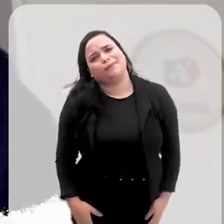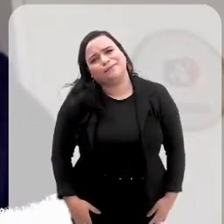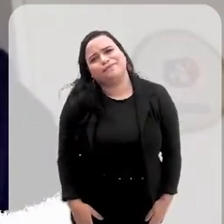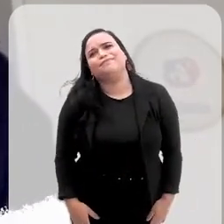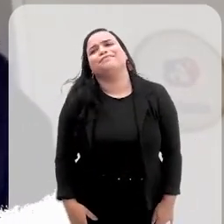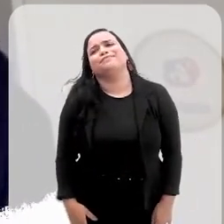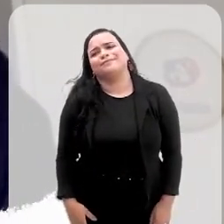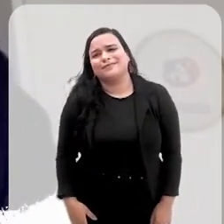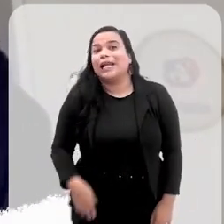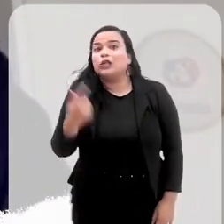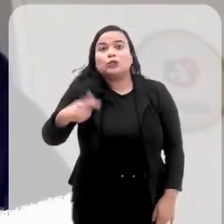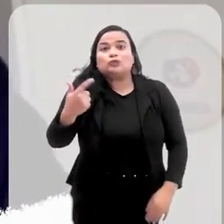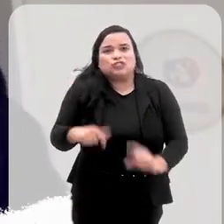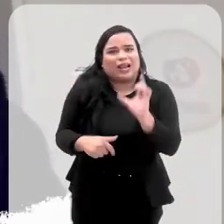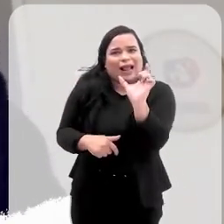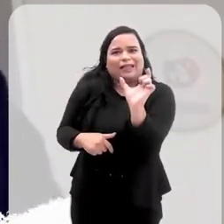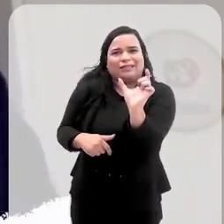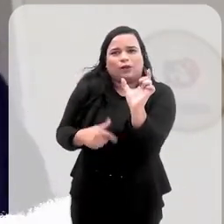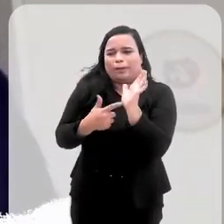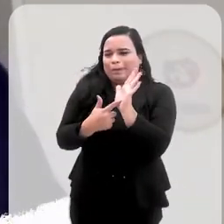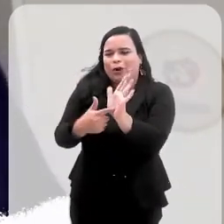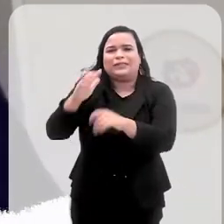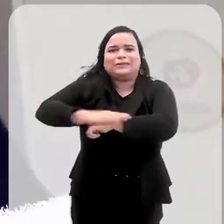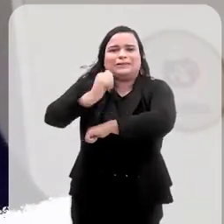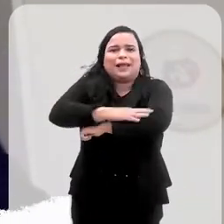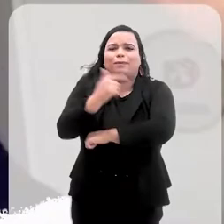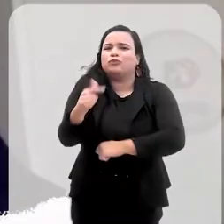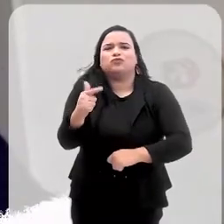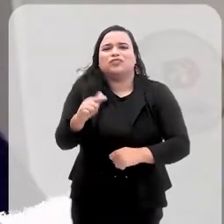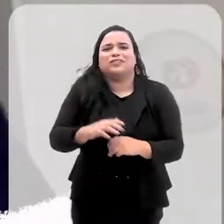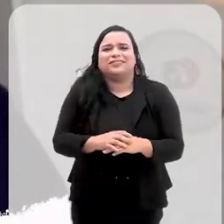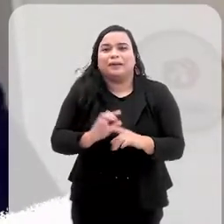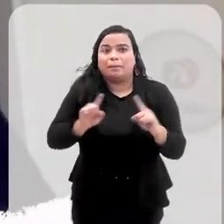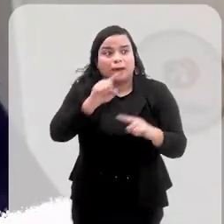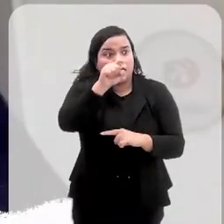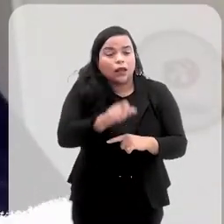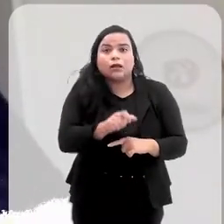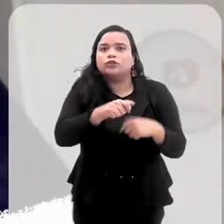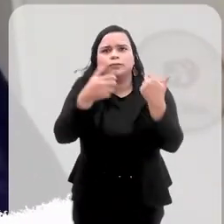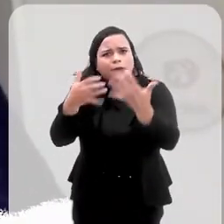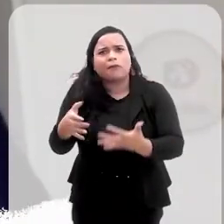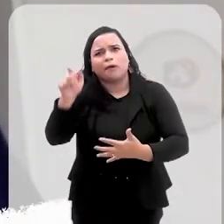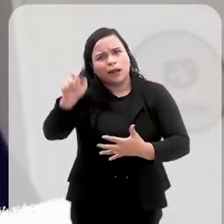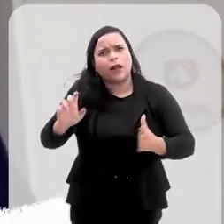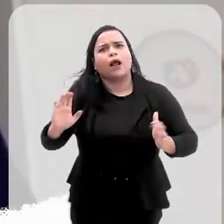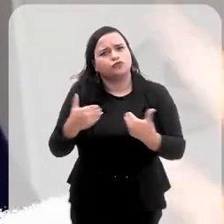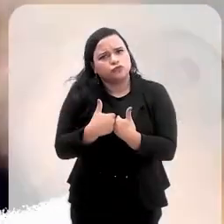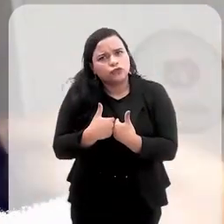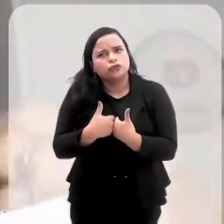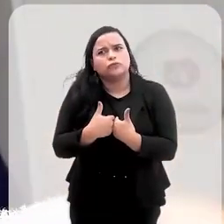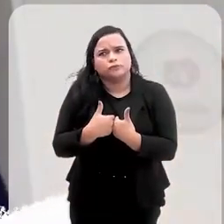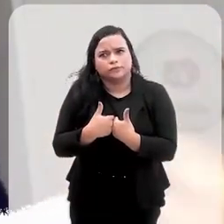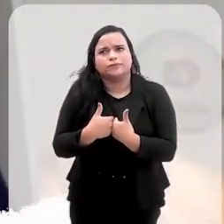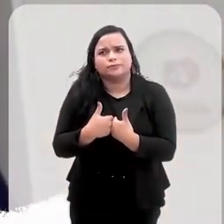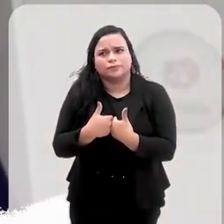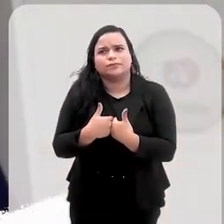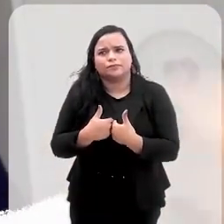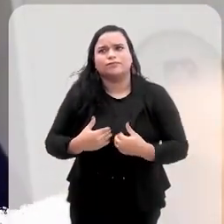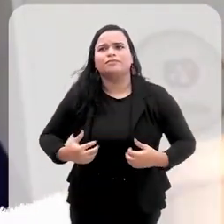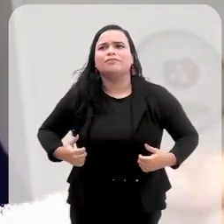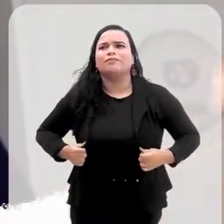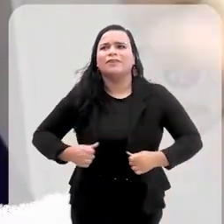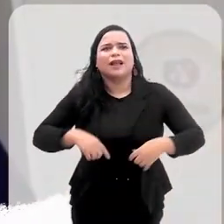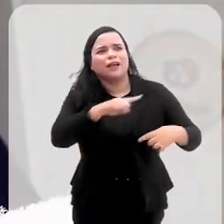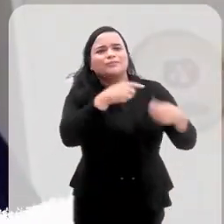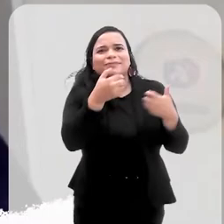né? Mas ele foi muito claro. E um menino com autismo, um menino que dizem que não expressa o sentimento. Aí a mãe, o pai disse: